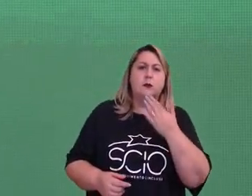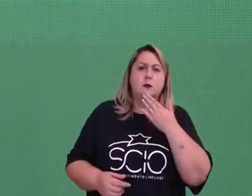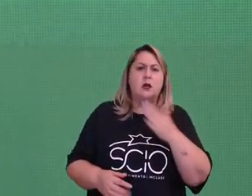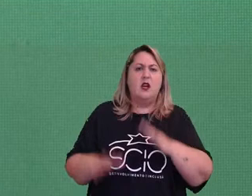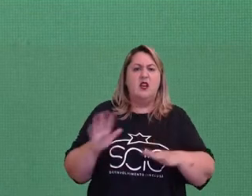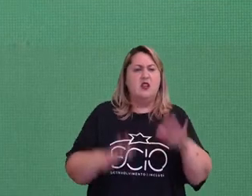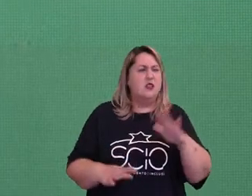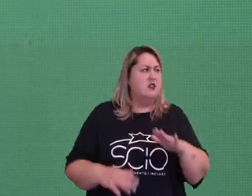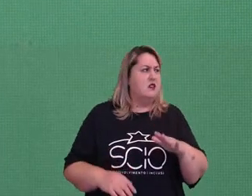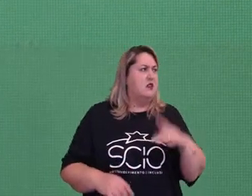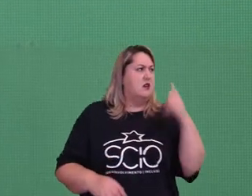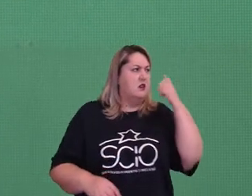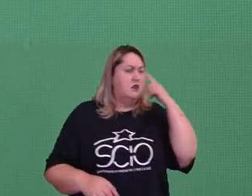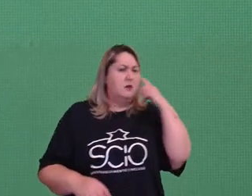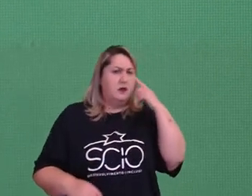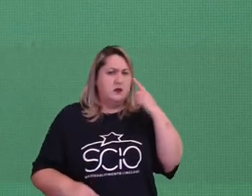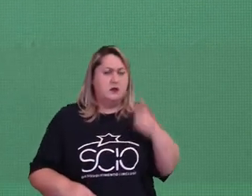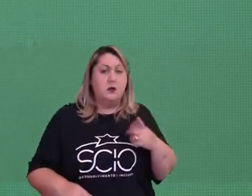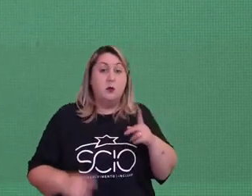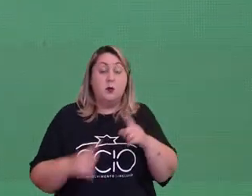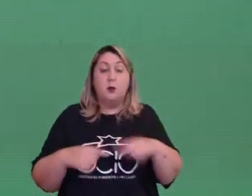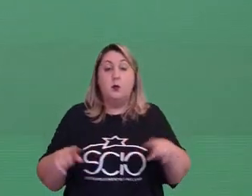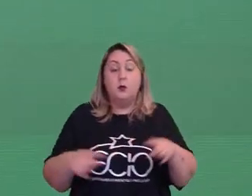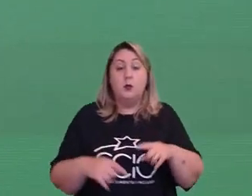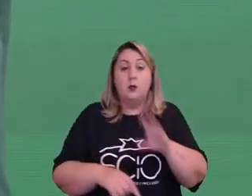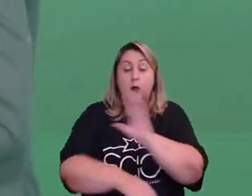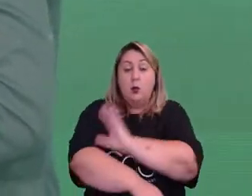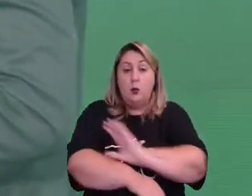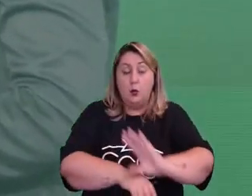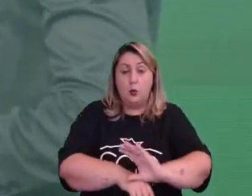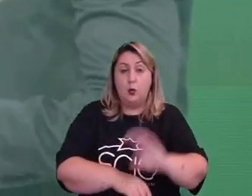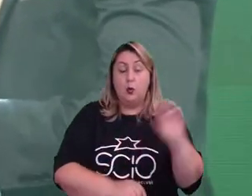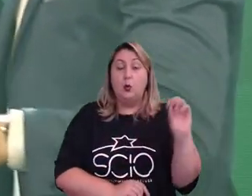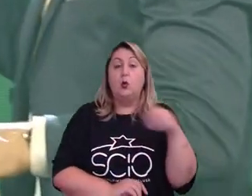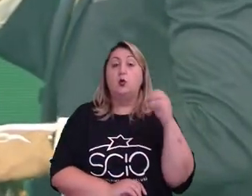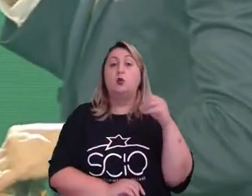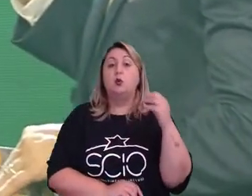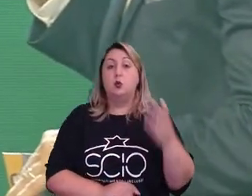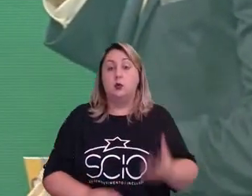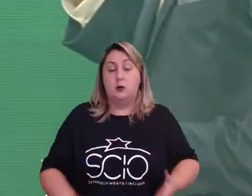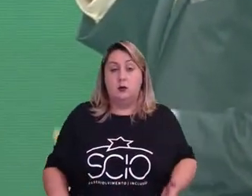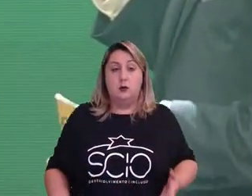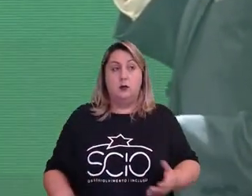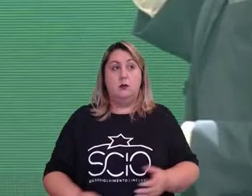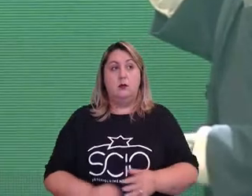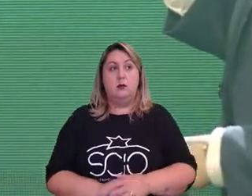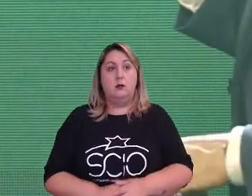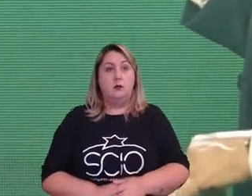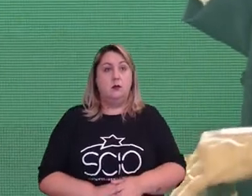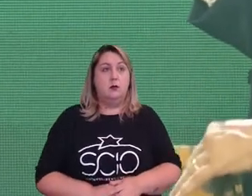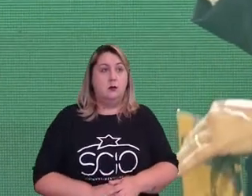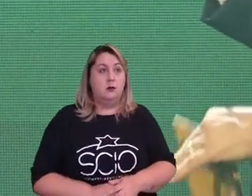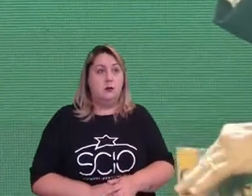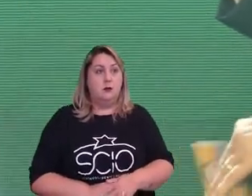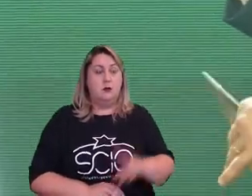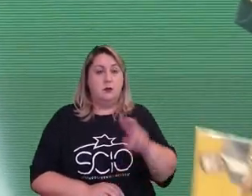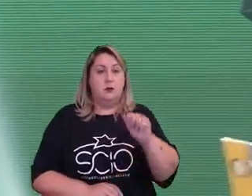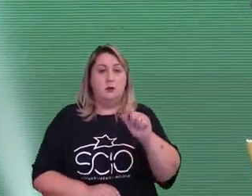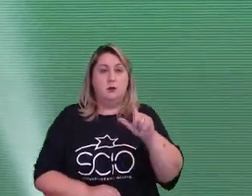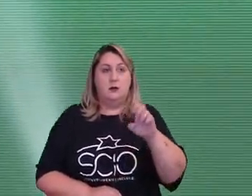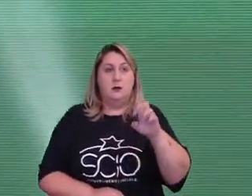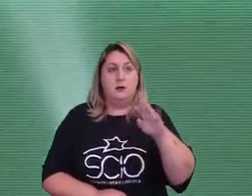vezes a gente pensa, porque Fundo da Grota é uma música lá da cultura do Rio Grande do Sul. É uma rancheira? O que, que é? É um vaneirão? É uma vaneira. Uma